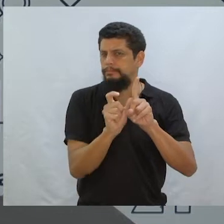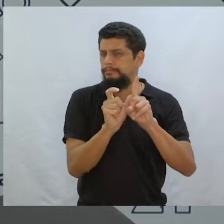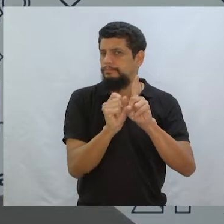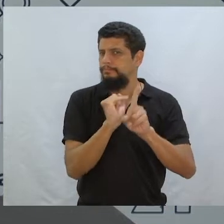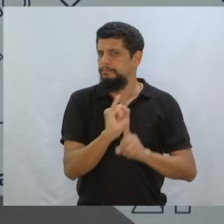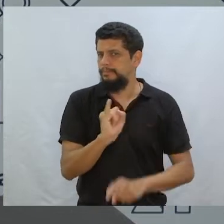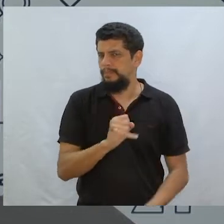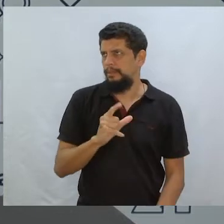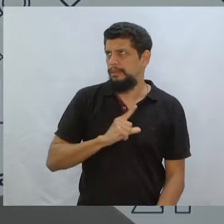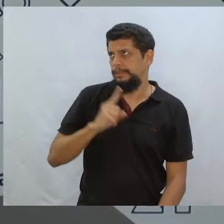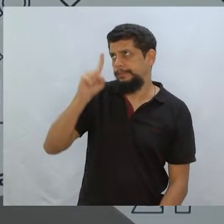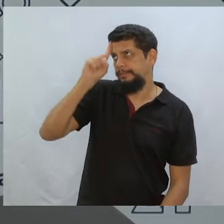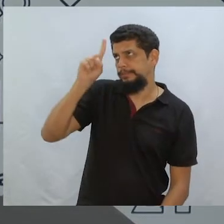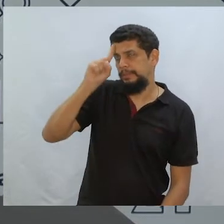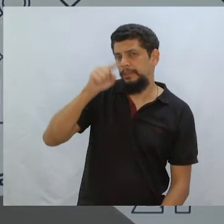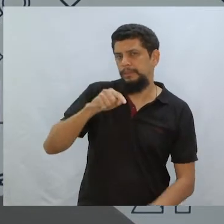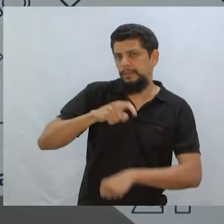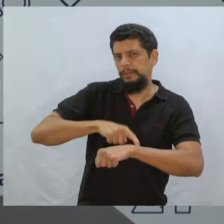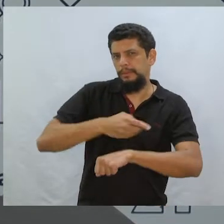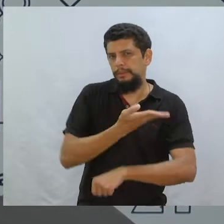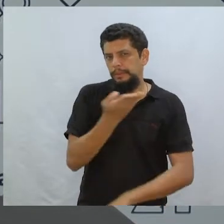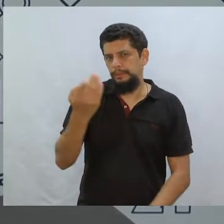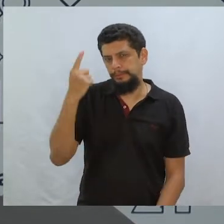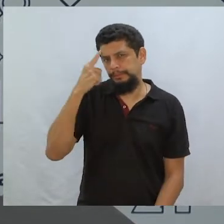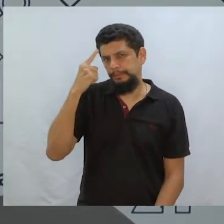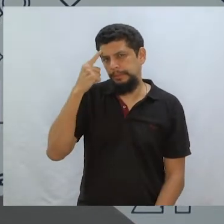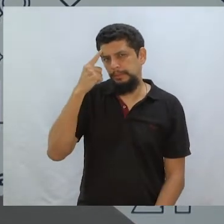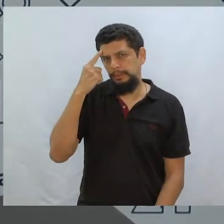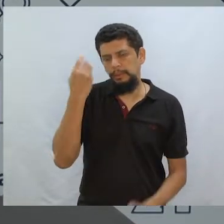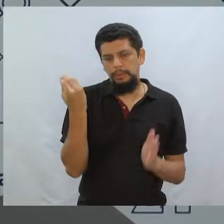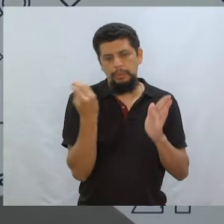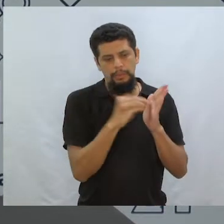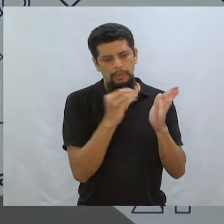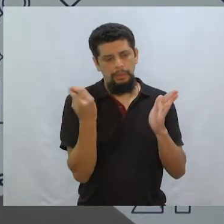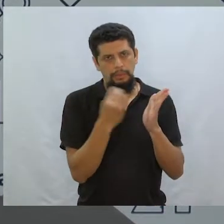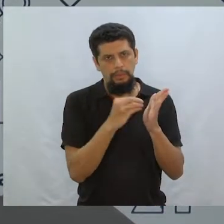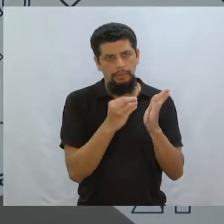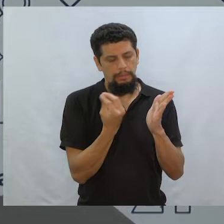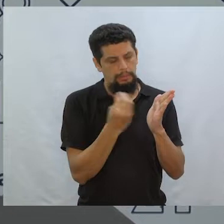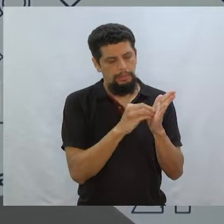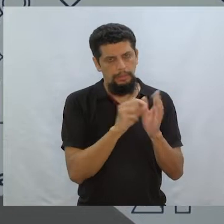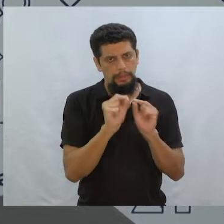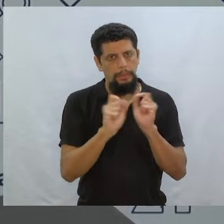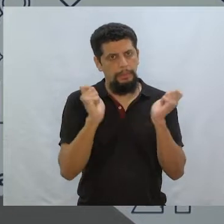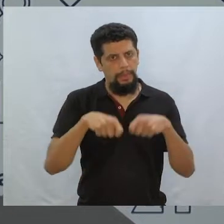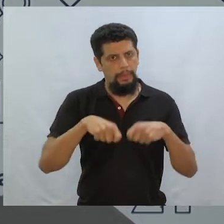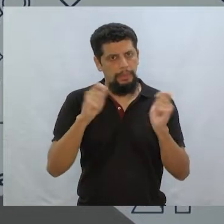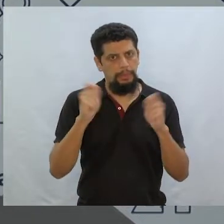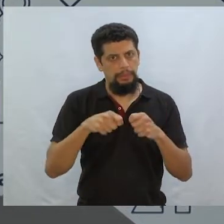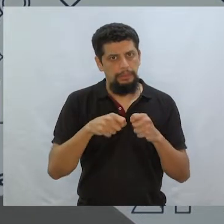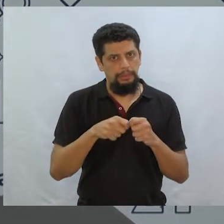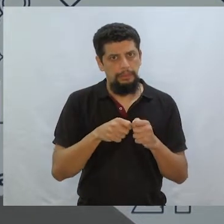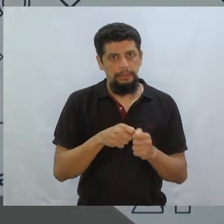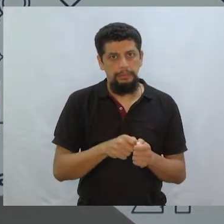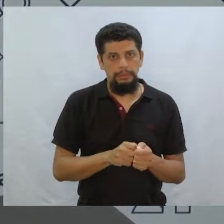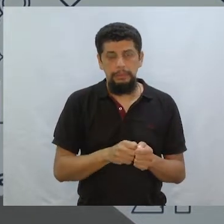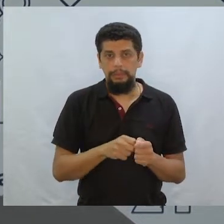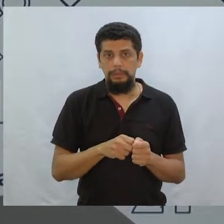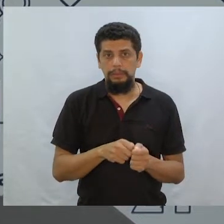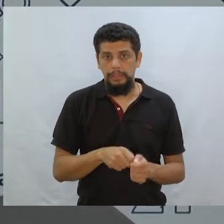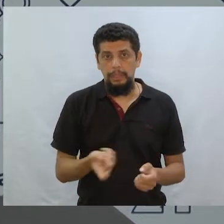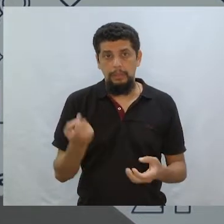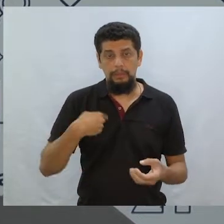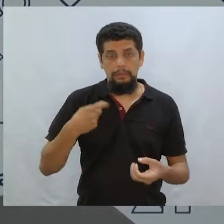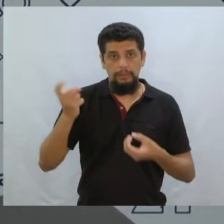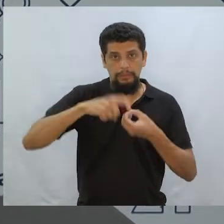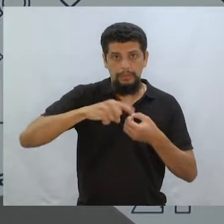sugere alguma coisa vou dar um tempinho para você colocar aí e pensar o que que pode ser sugerido pelo título